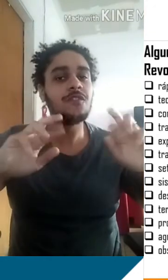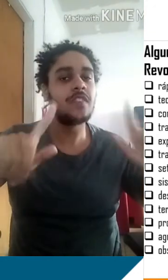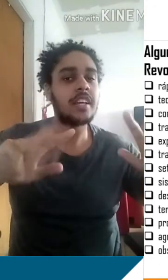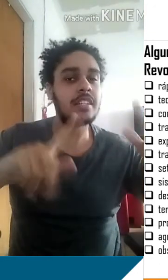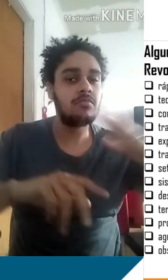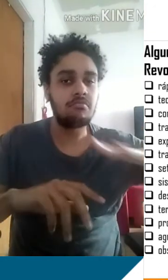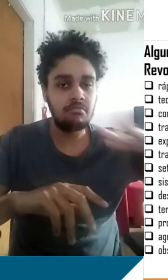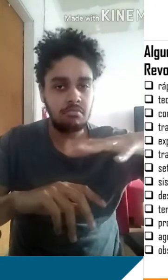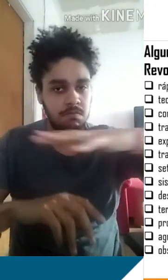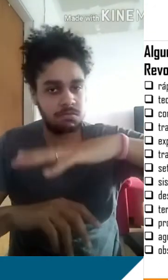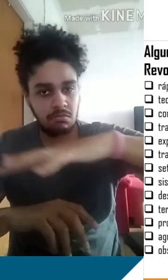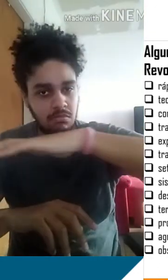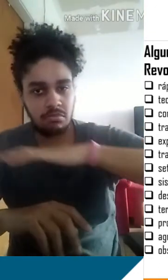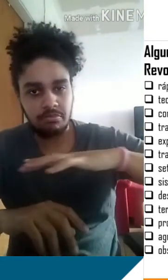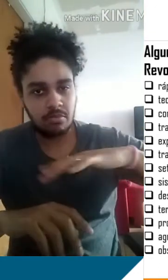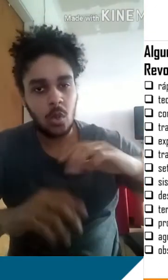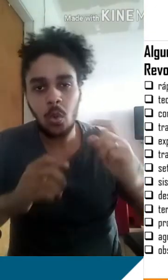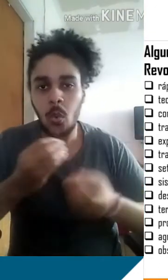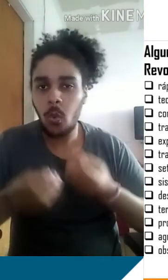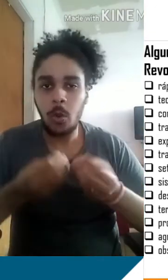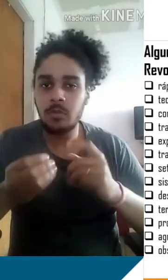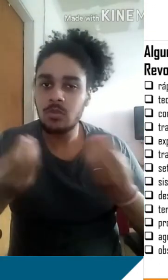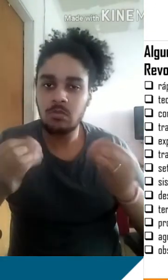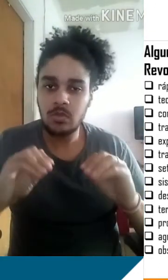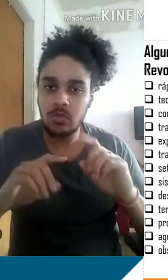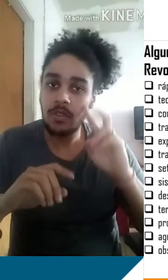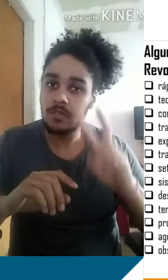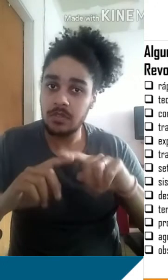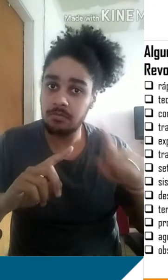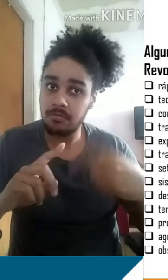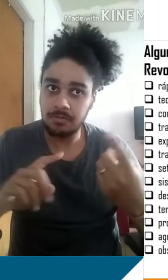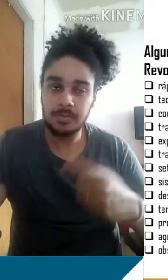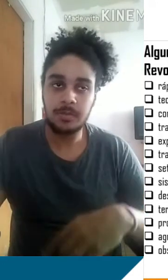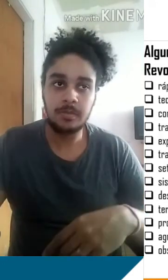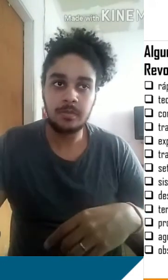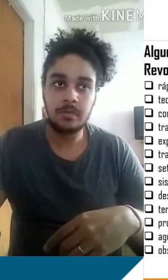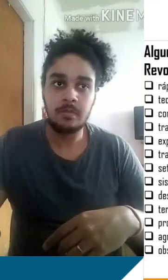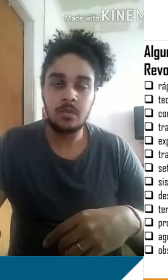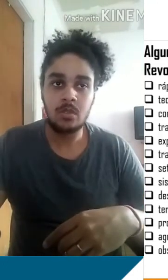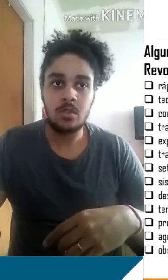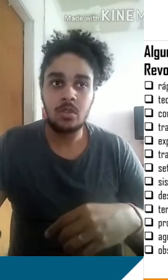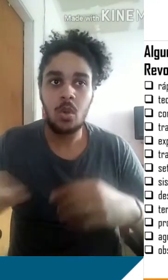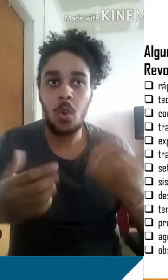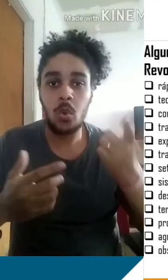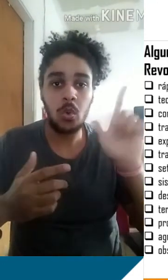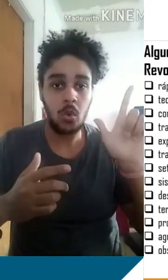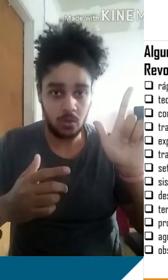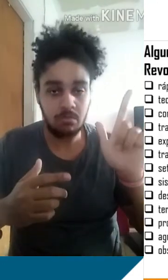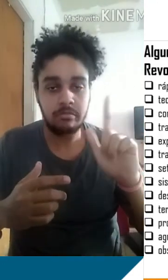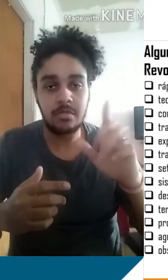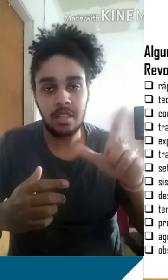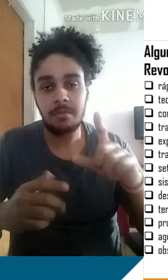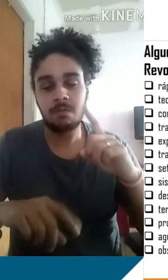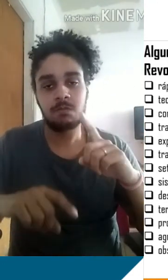Né? Uma outra questão são produtos de alto valor agregado. Como assim alto valor agregado? Isso está totalmente associado à